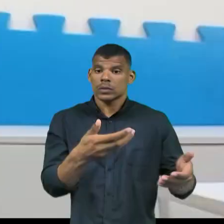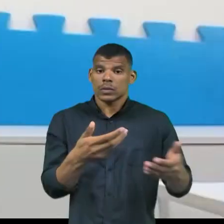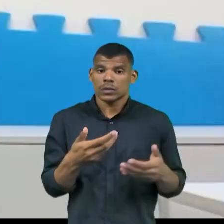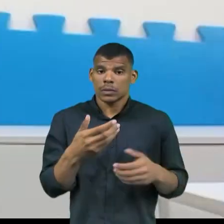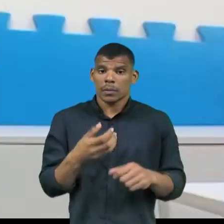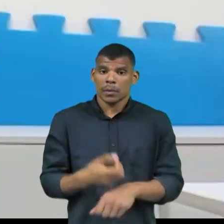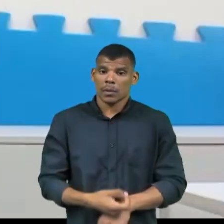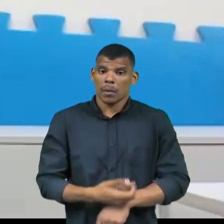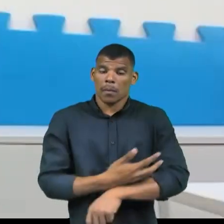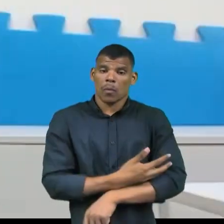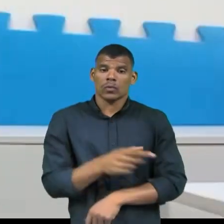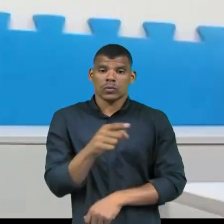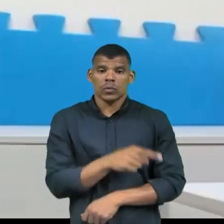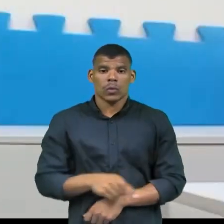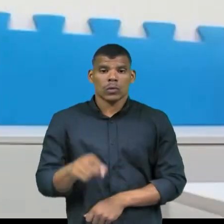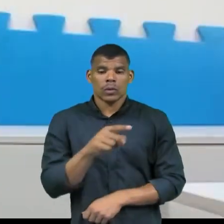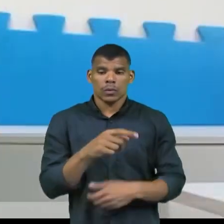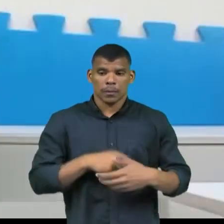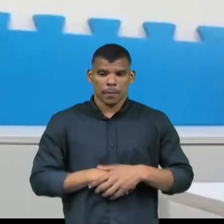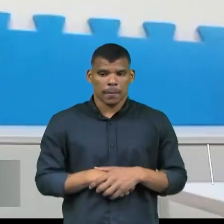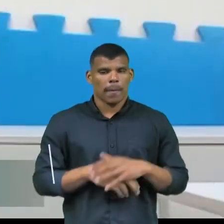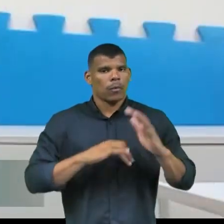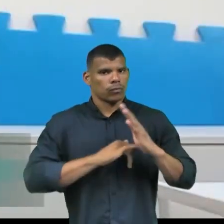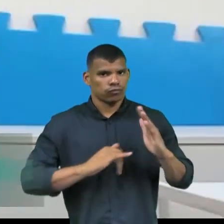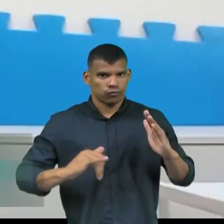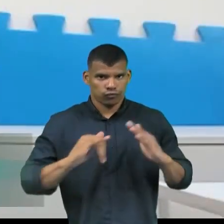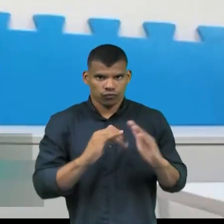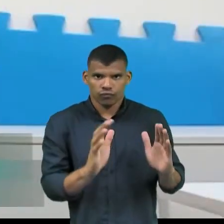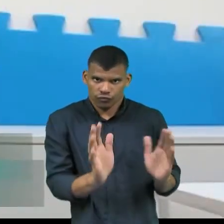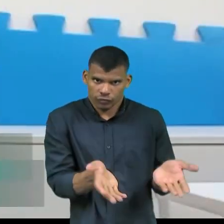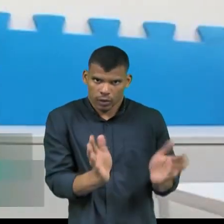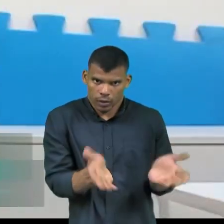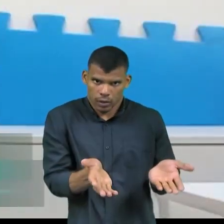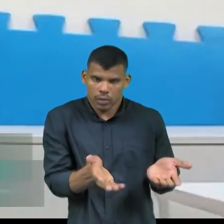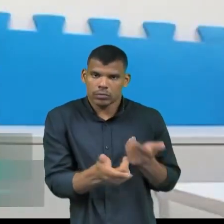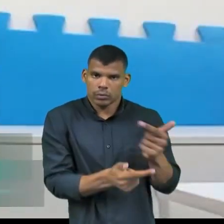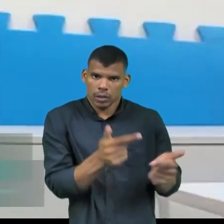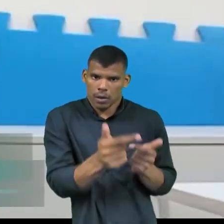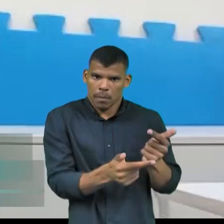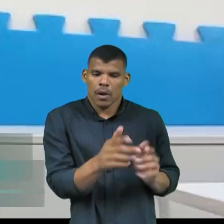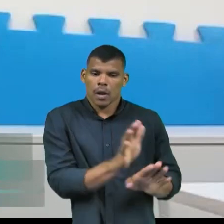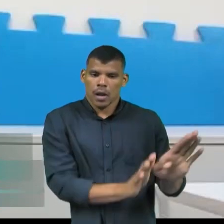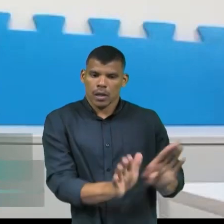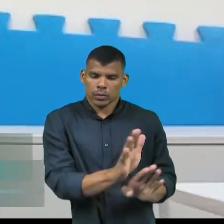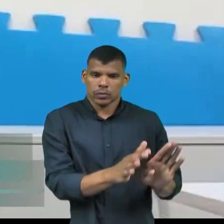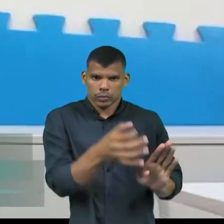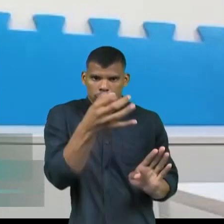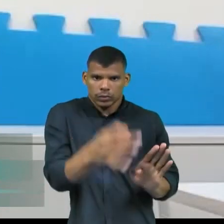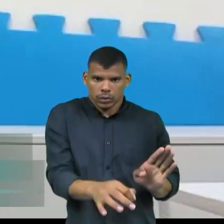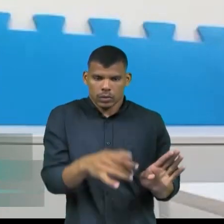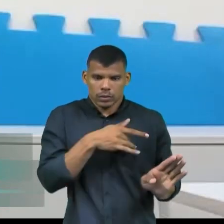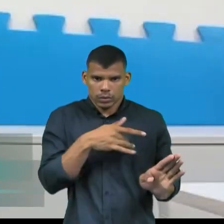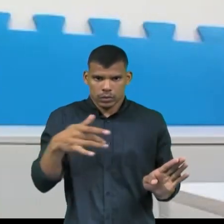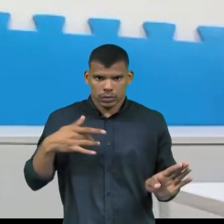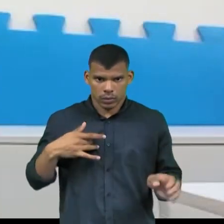público. Além das instituições que já desenvolvem esse trabalho de cuidado à saúde do indivíduo, a família,